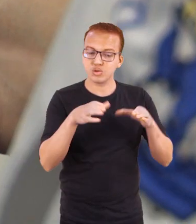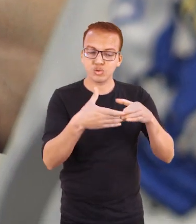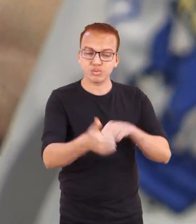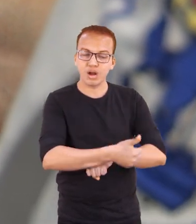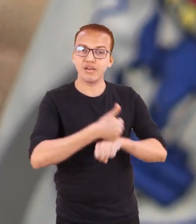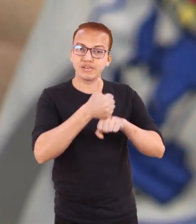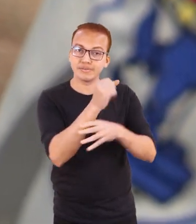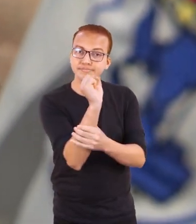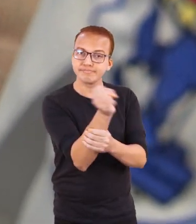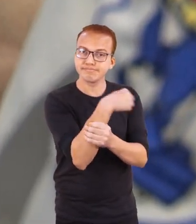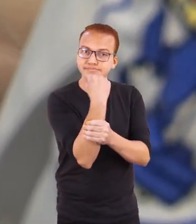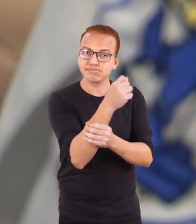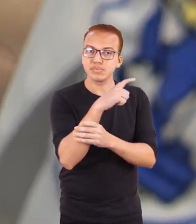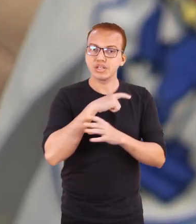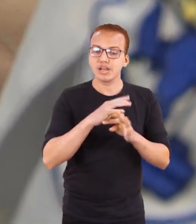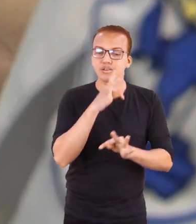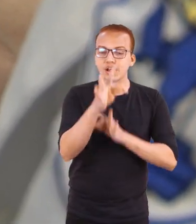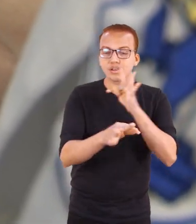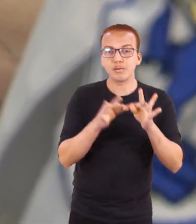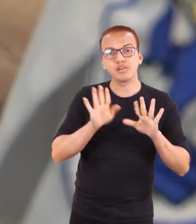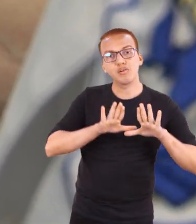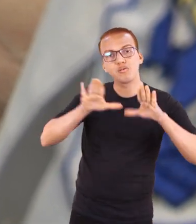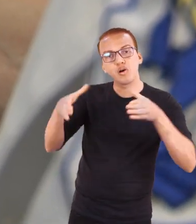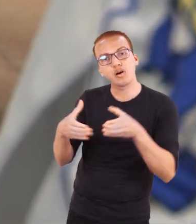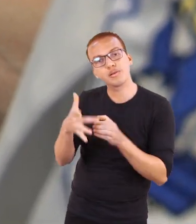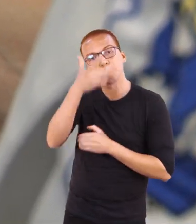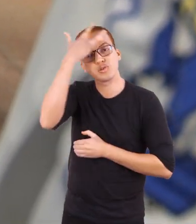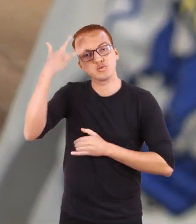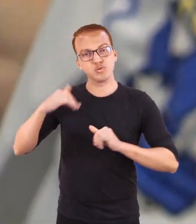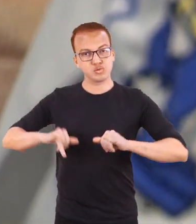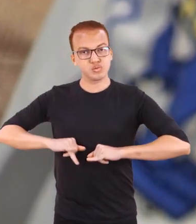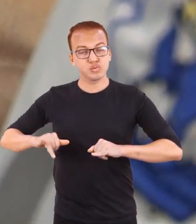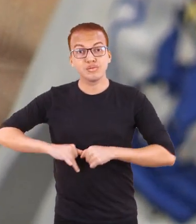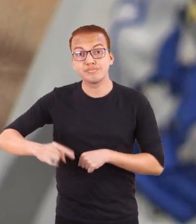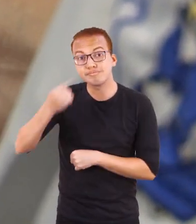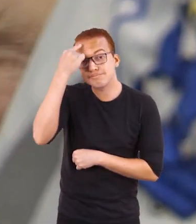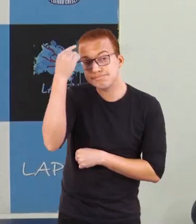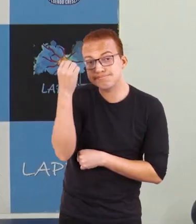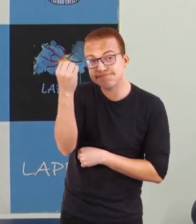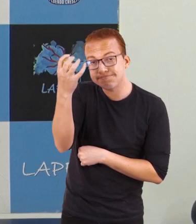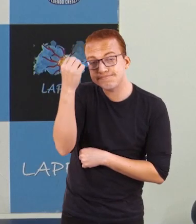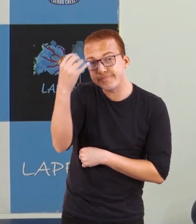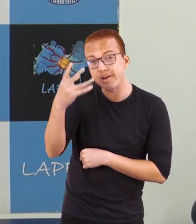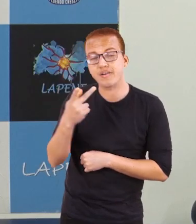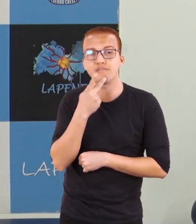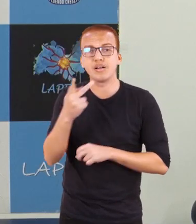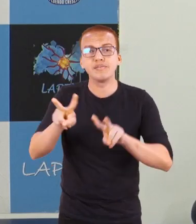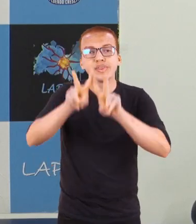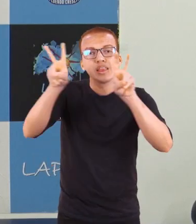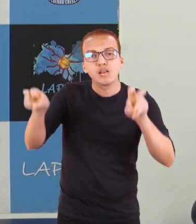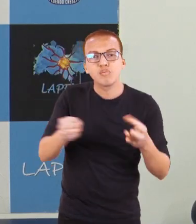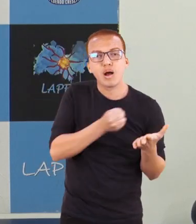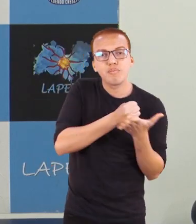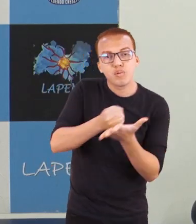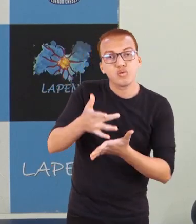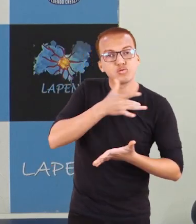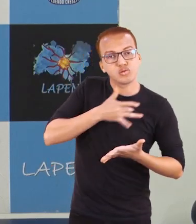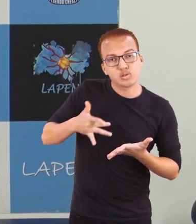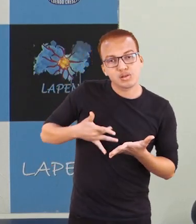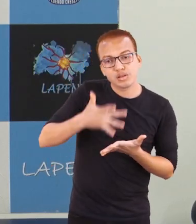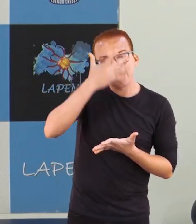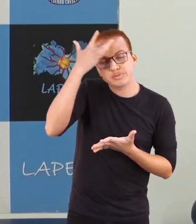gente tem essa amplitude de atuação junta esses pacientes que tem dor de cabeça falar de assistência